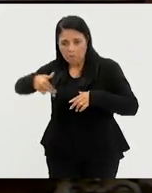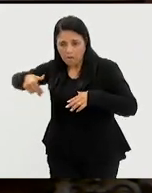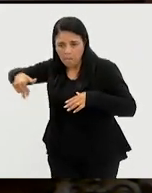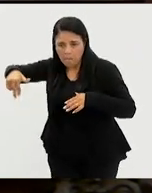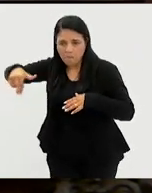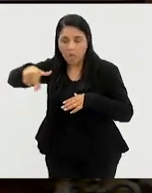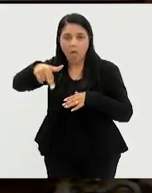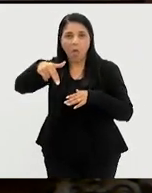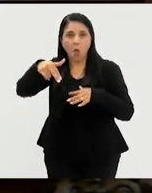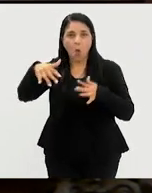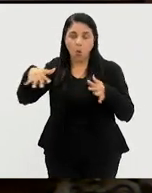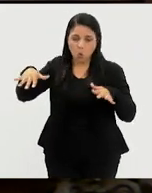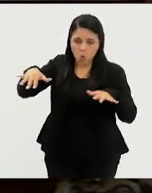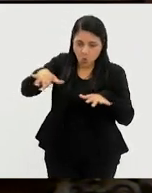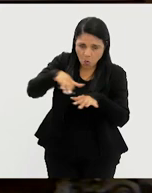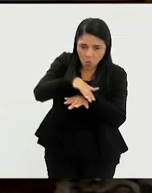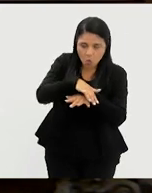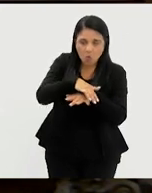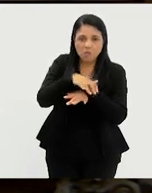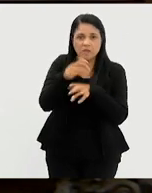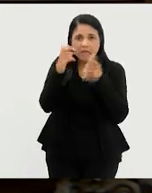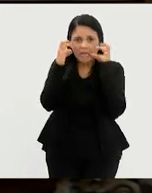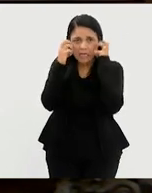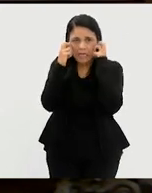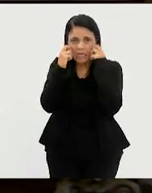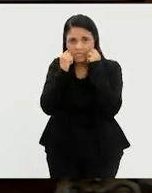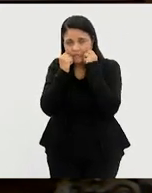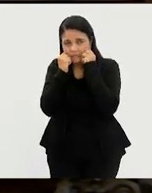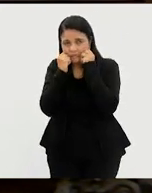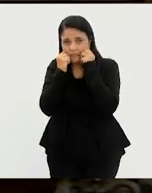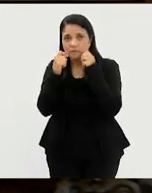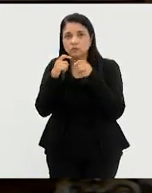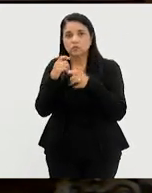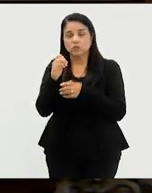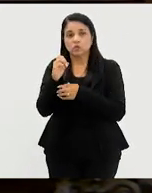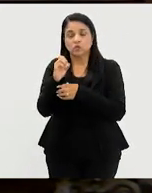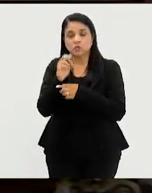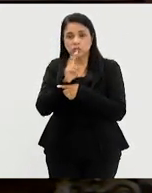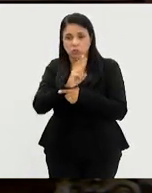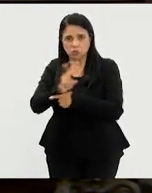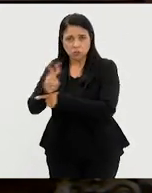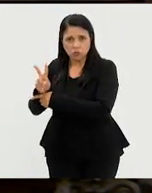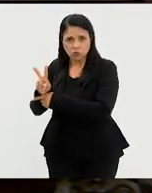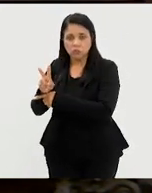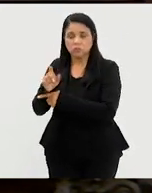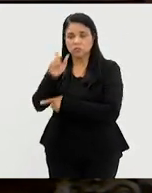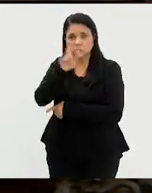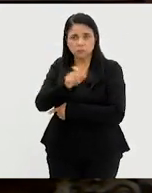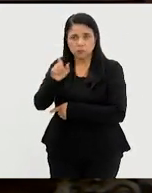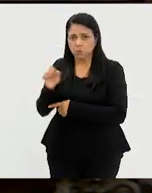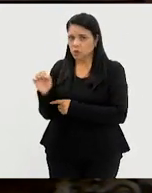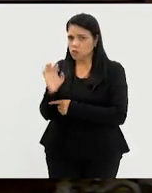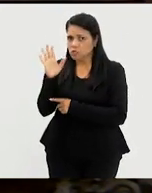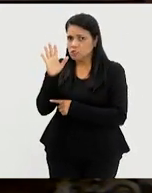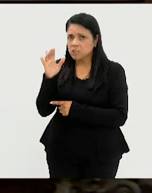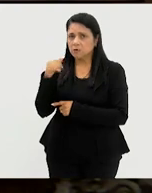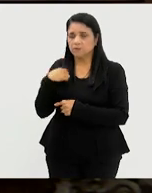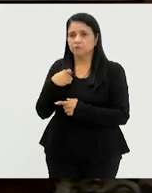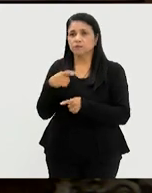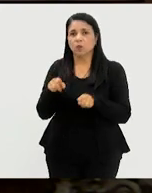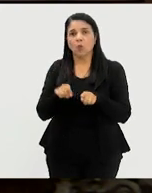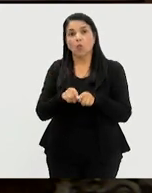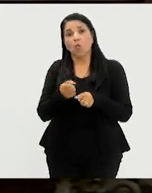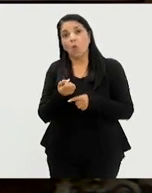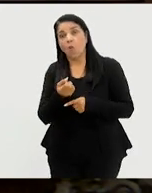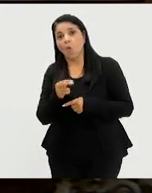submeter ao constrangimento dos seguranças desses super ricos ou tinham que usar barco